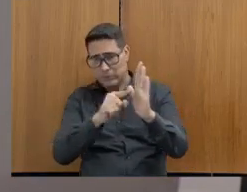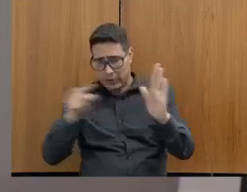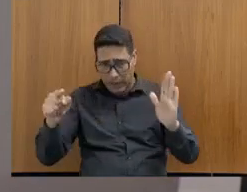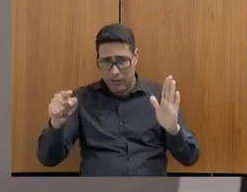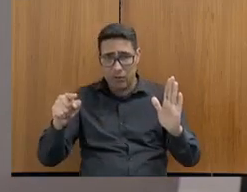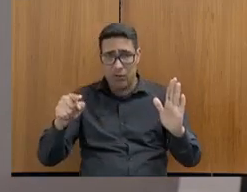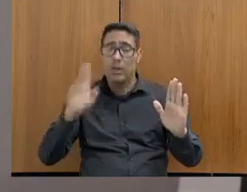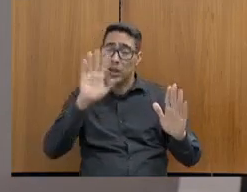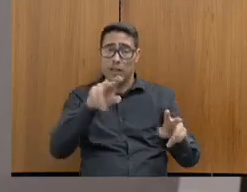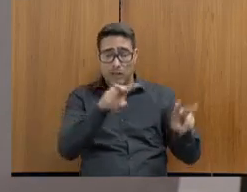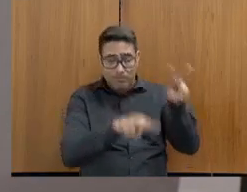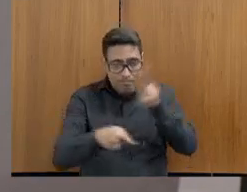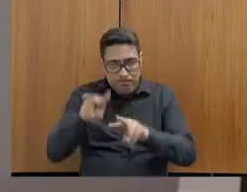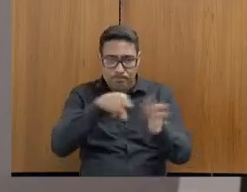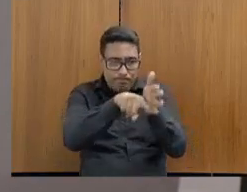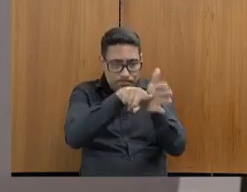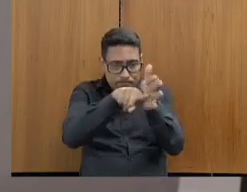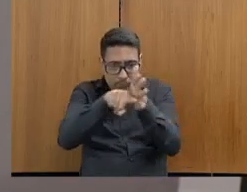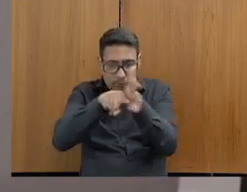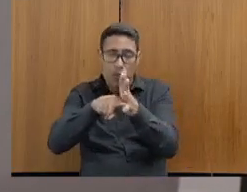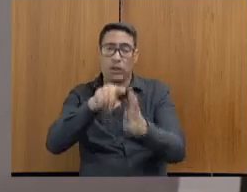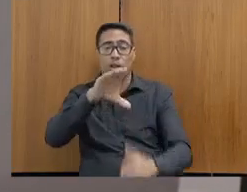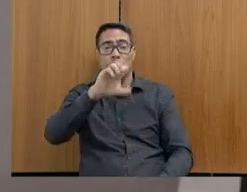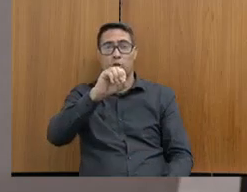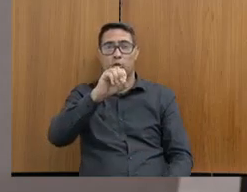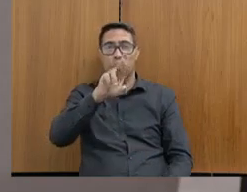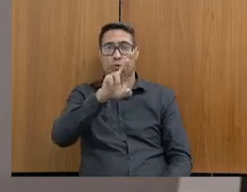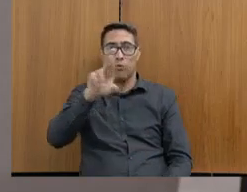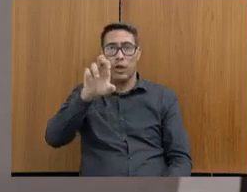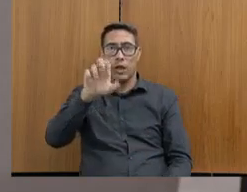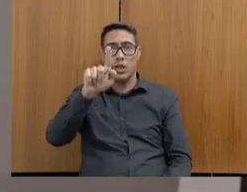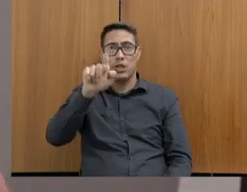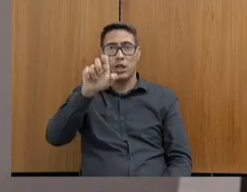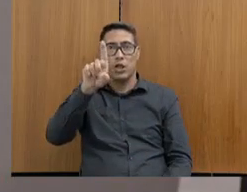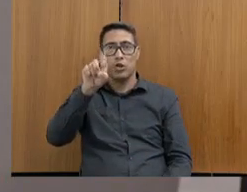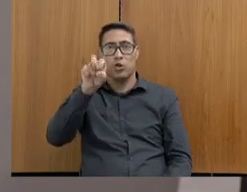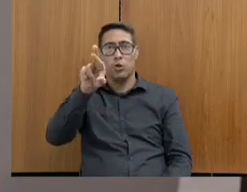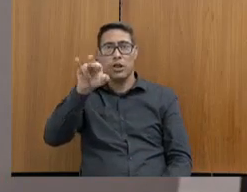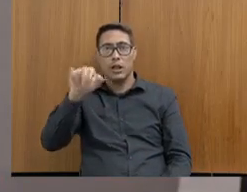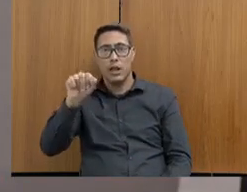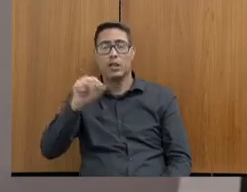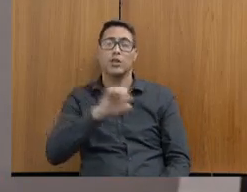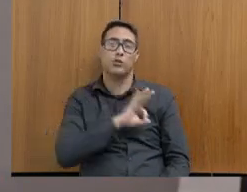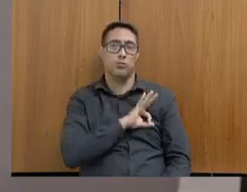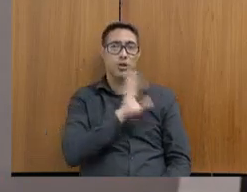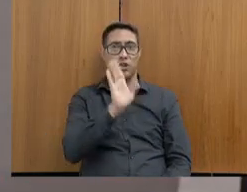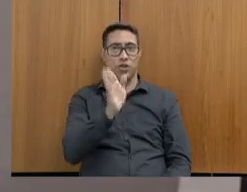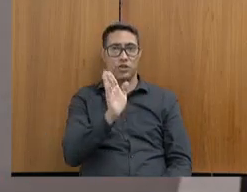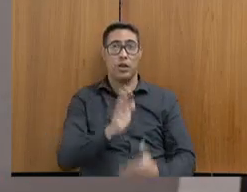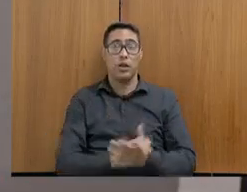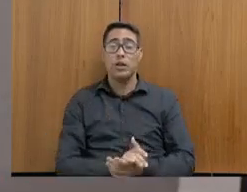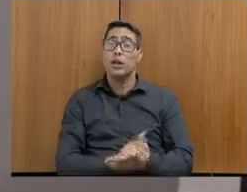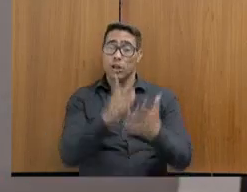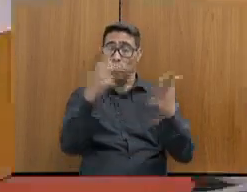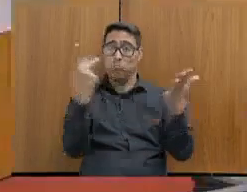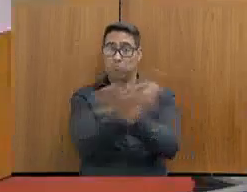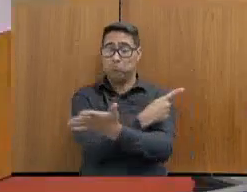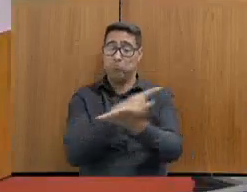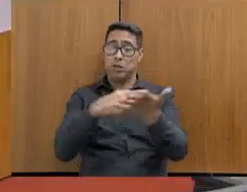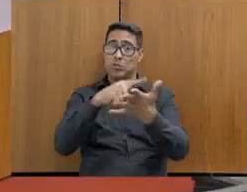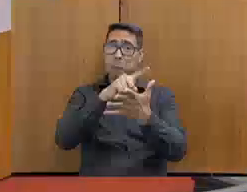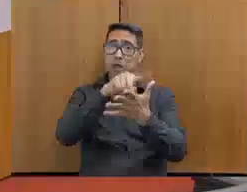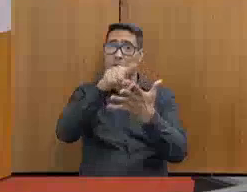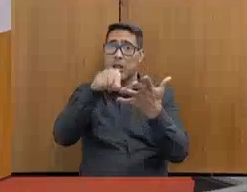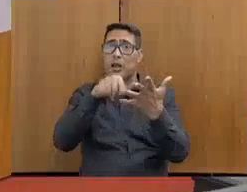corregedoria de polícia então né em relação a esse caso esses casos é deputado Acho que até pela